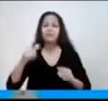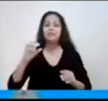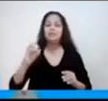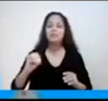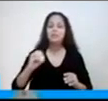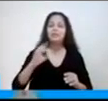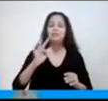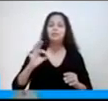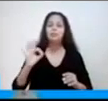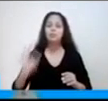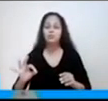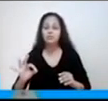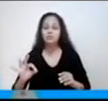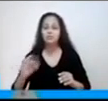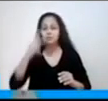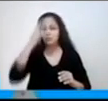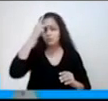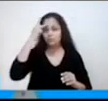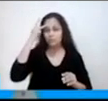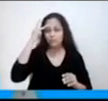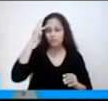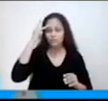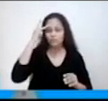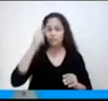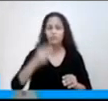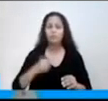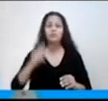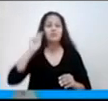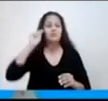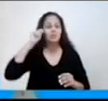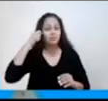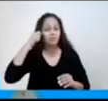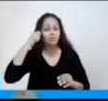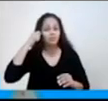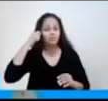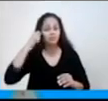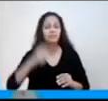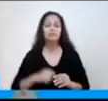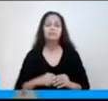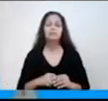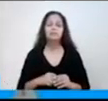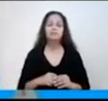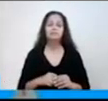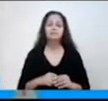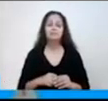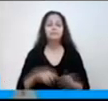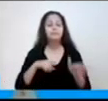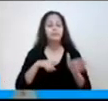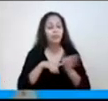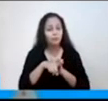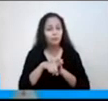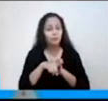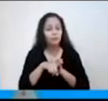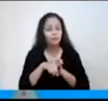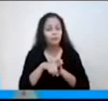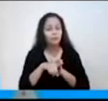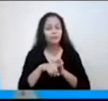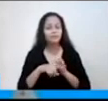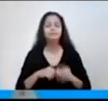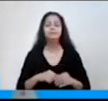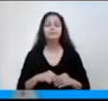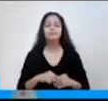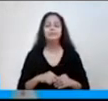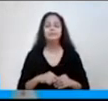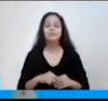são negros. Então, de cada 100 pessoas que moram na favela, 67 são negros. Aqui, a gente cabe fazer essa pergunta.